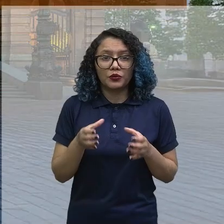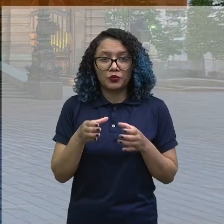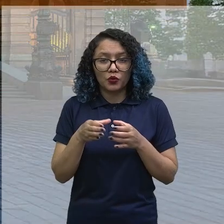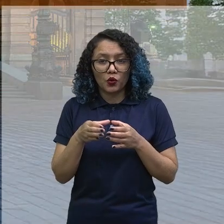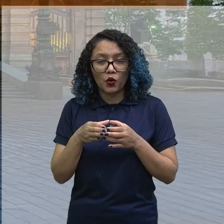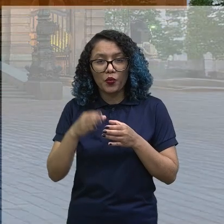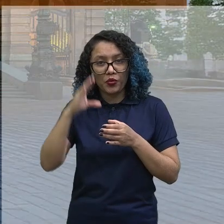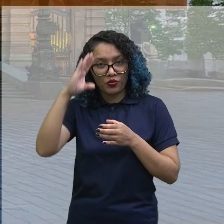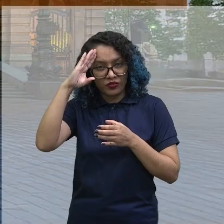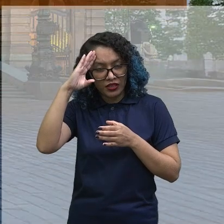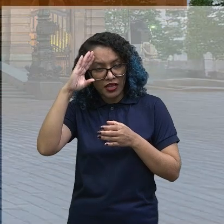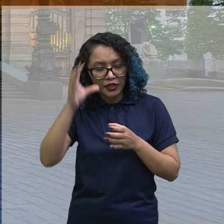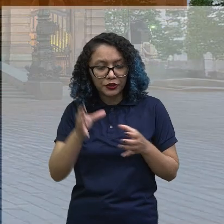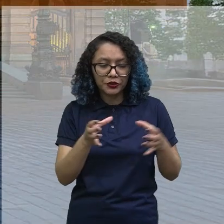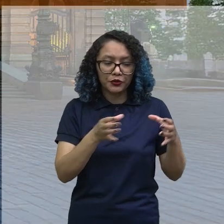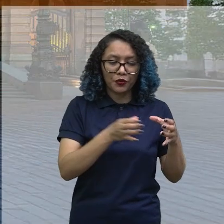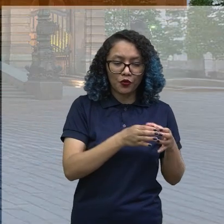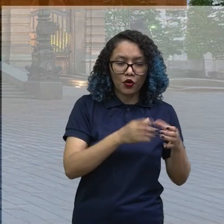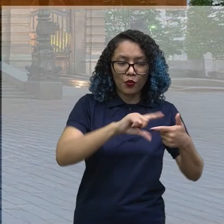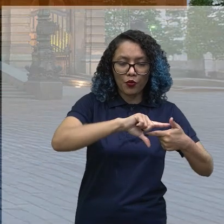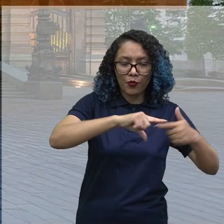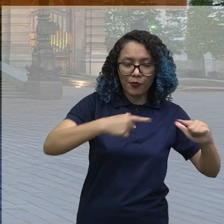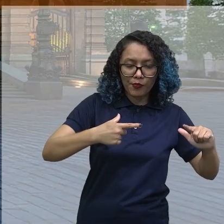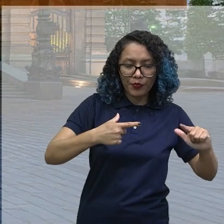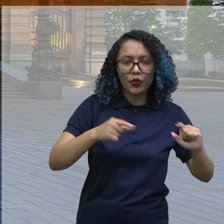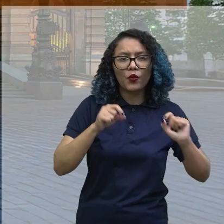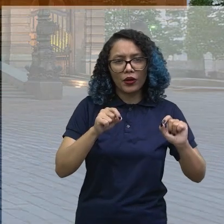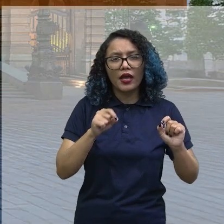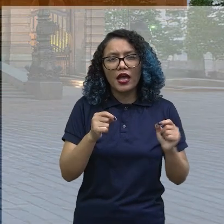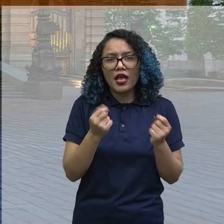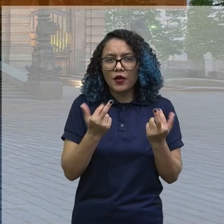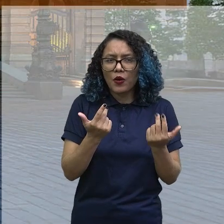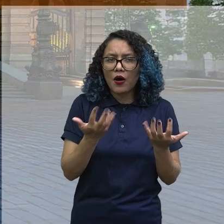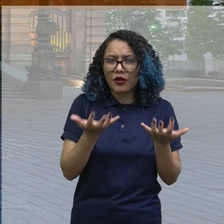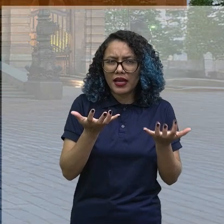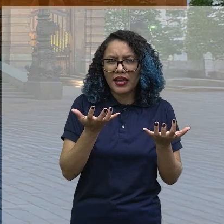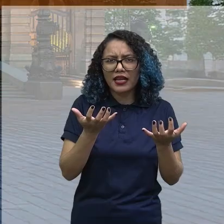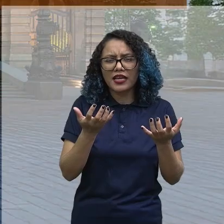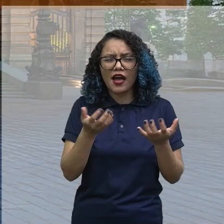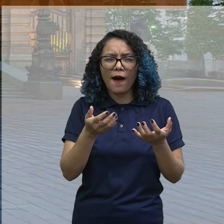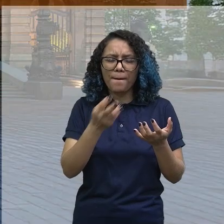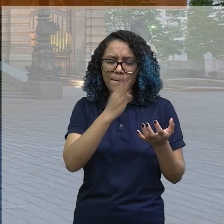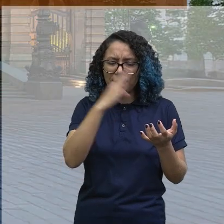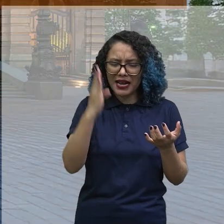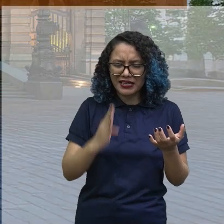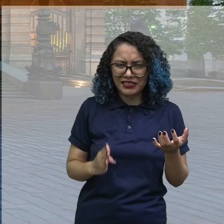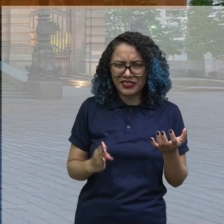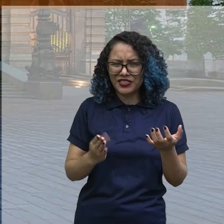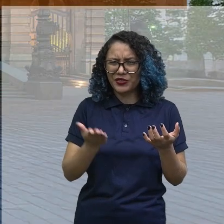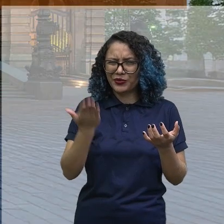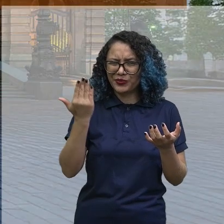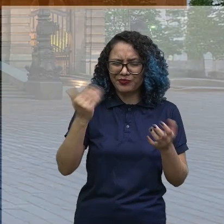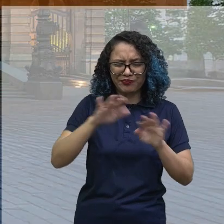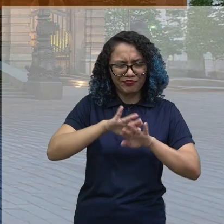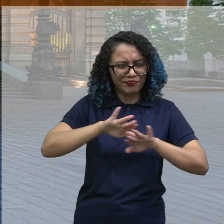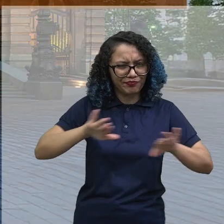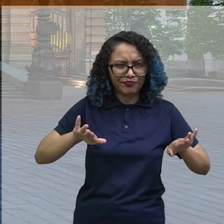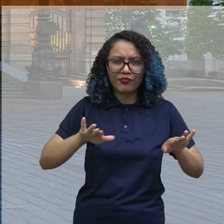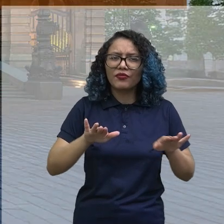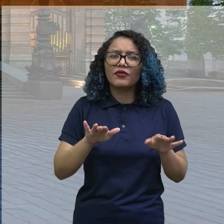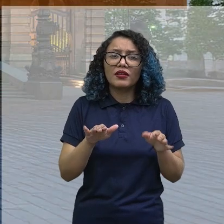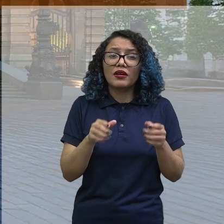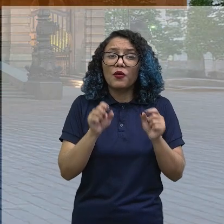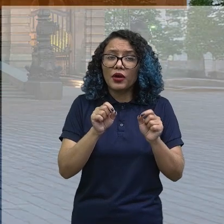os modernistas, eles queriam romper com esse velho Brasil. E eles queriam construir um país mais